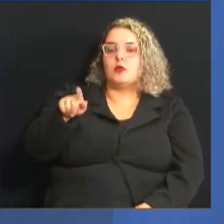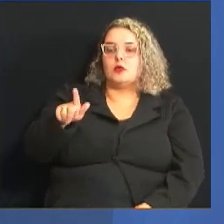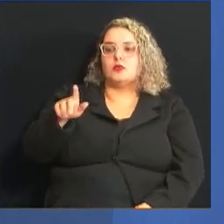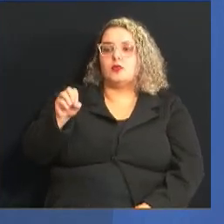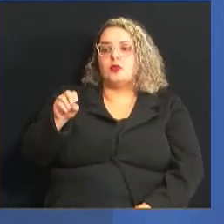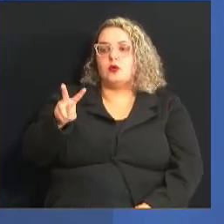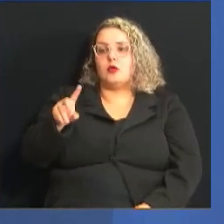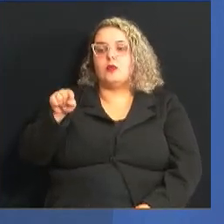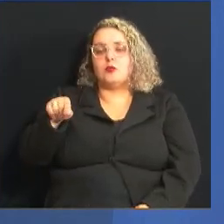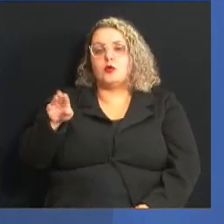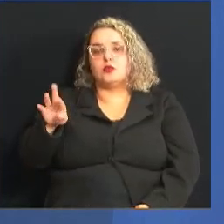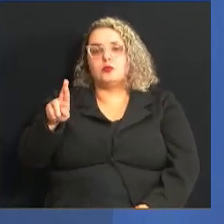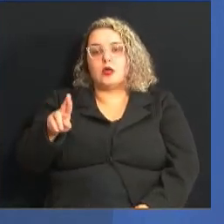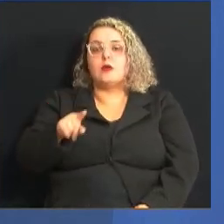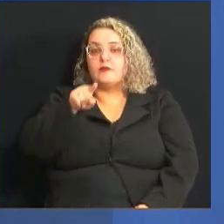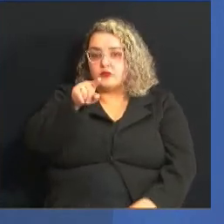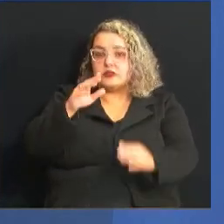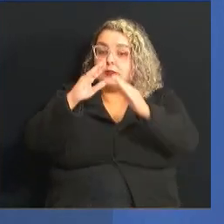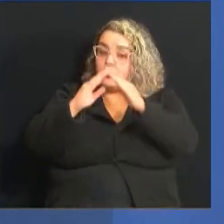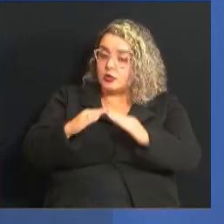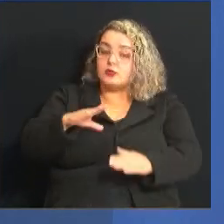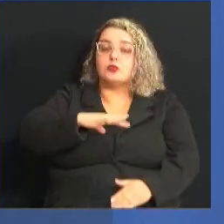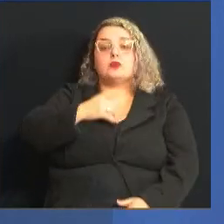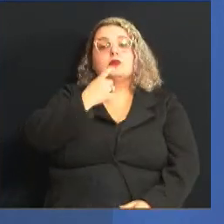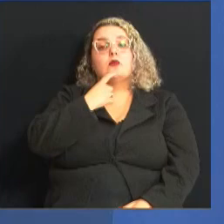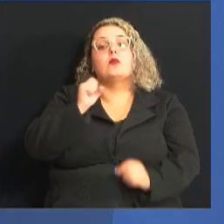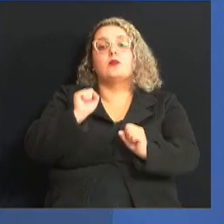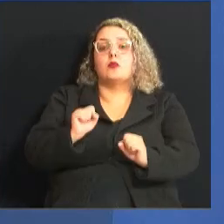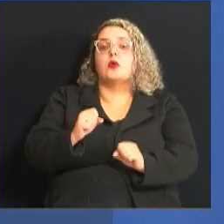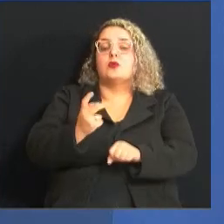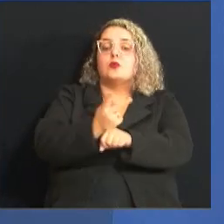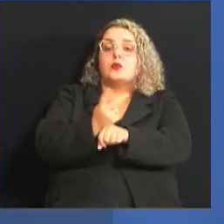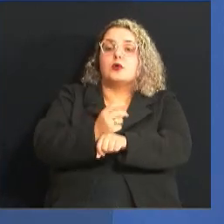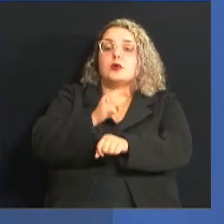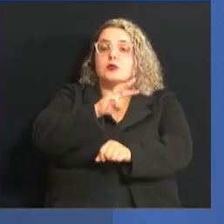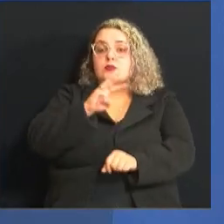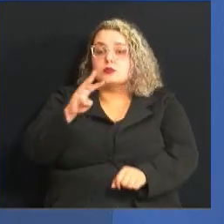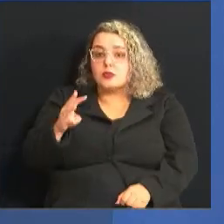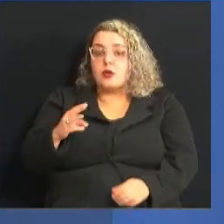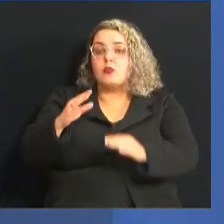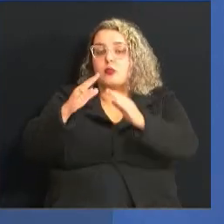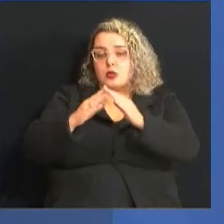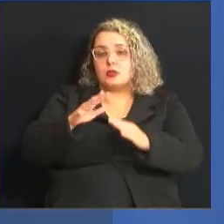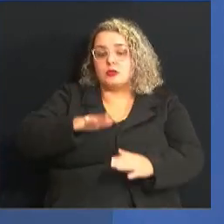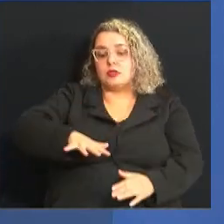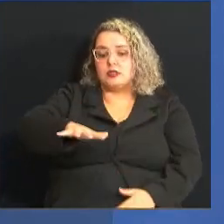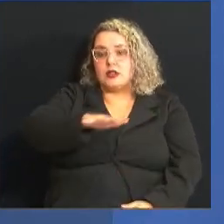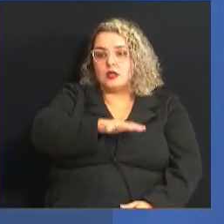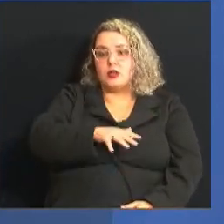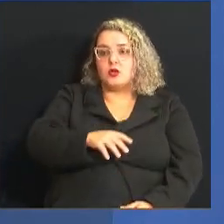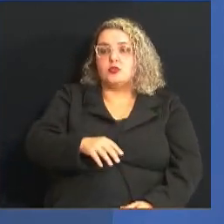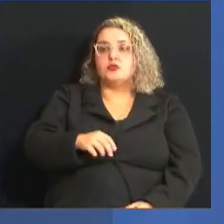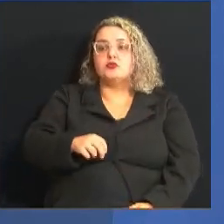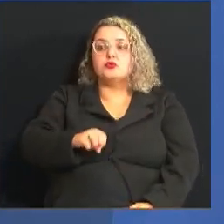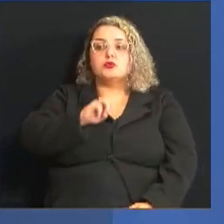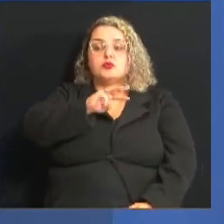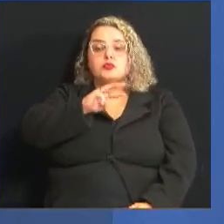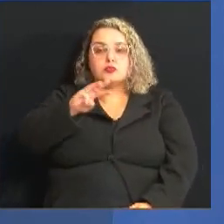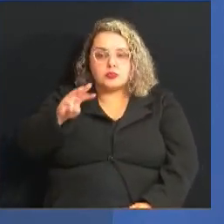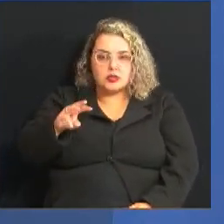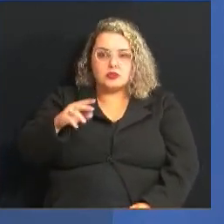vacina.campinas.sp.gov.br. Você que é morador de Campinas pode procurar nesse site. Se você é morador da região, procure aí no site da sua prefeitura, que tem